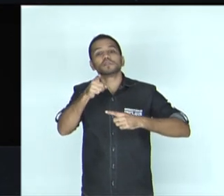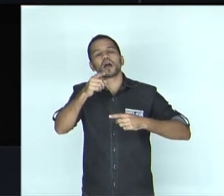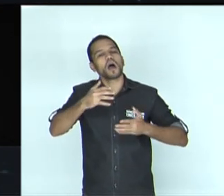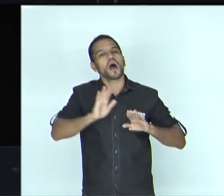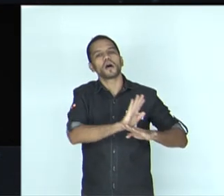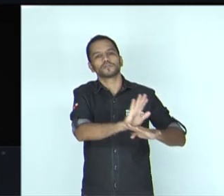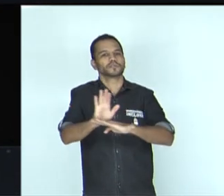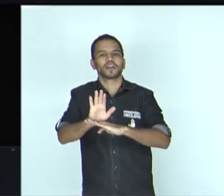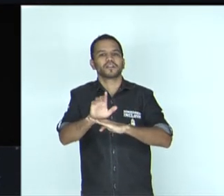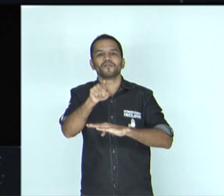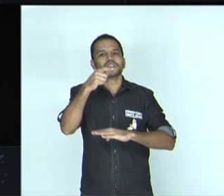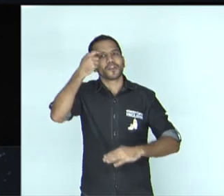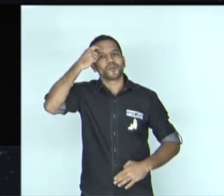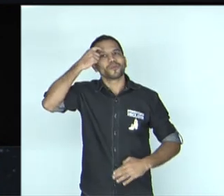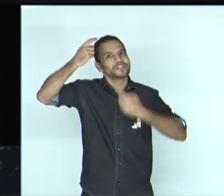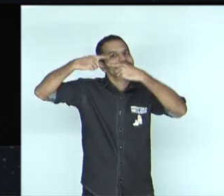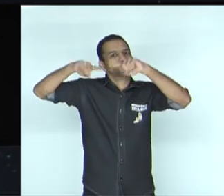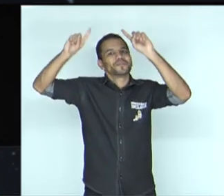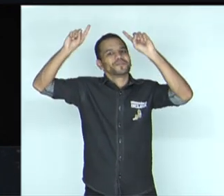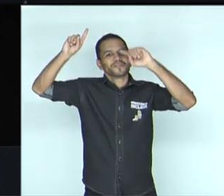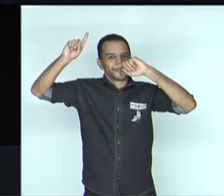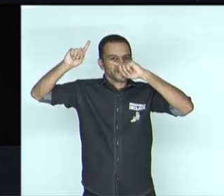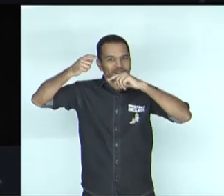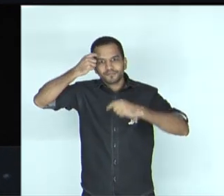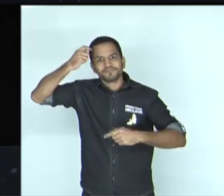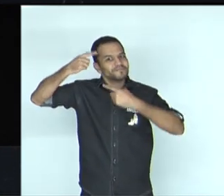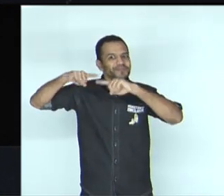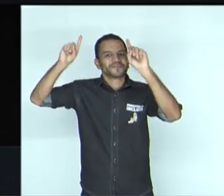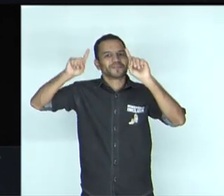melhor, mais generosa, mais amiga,